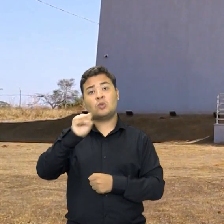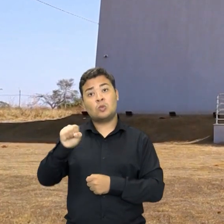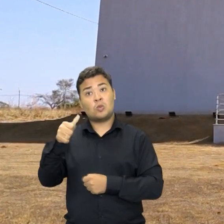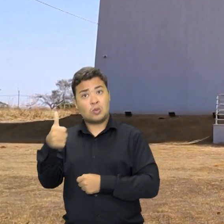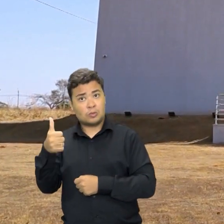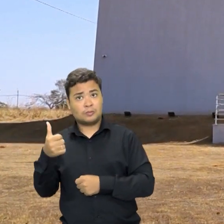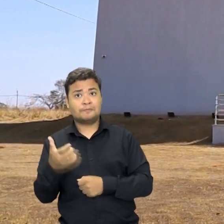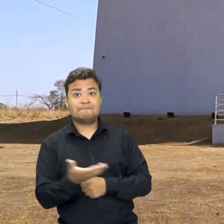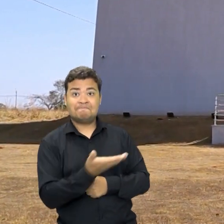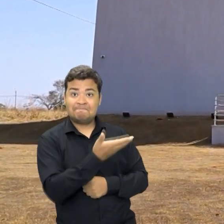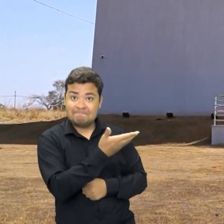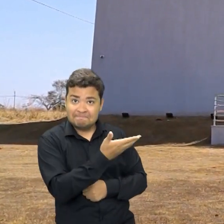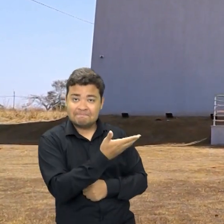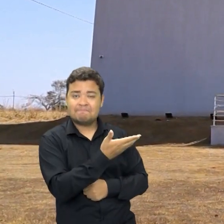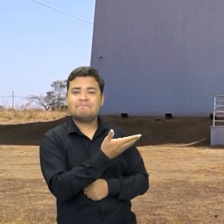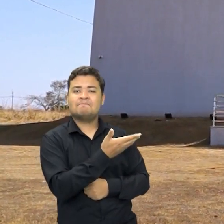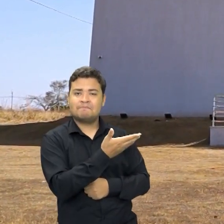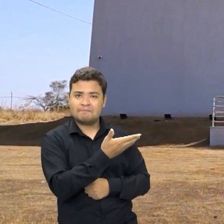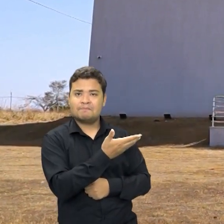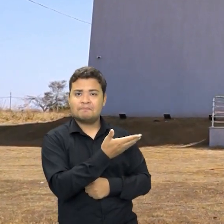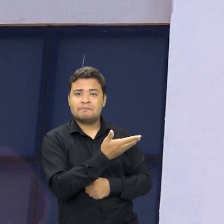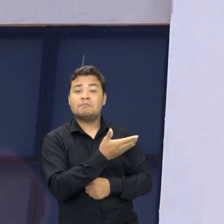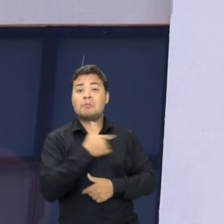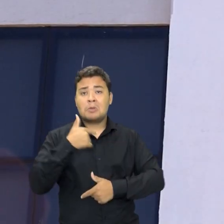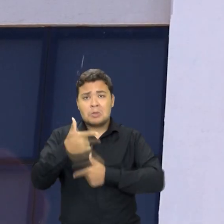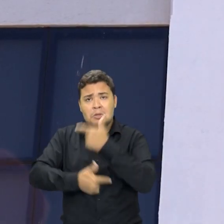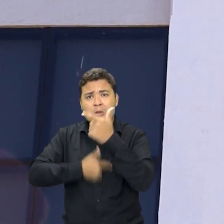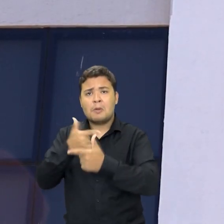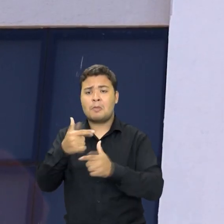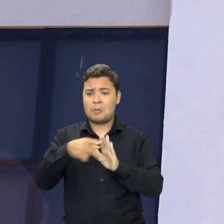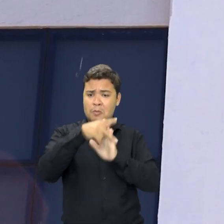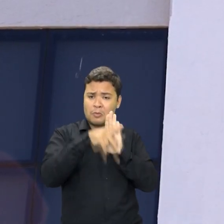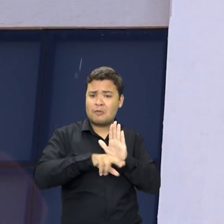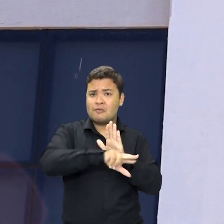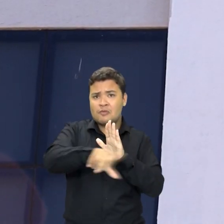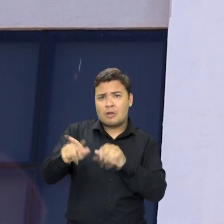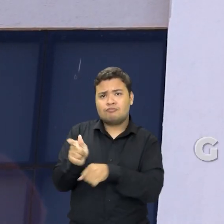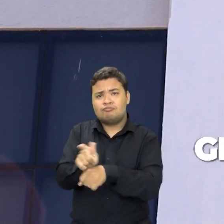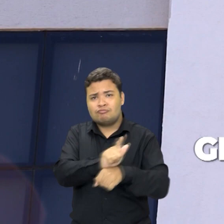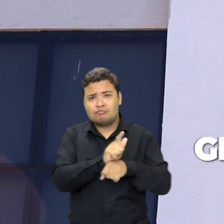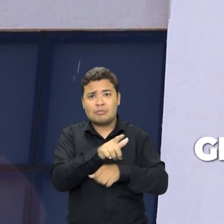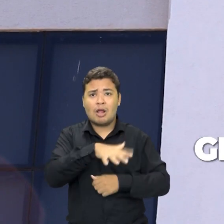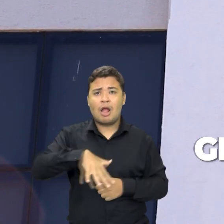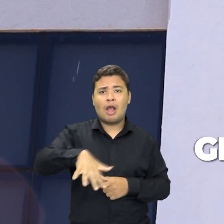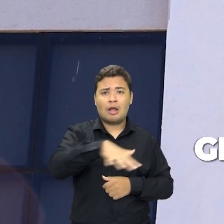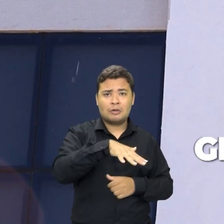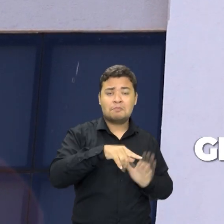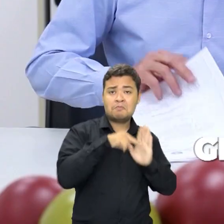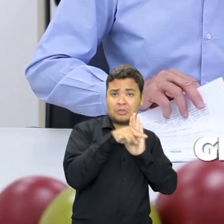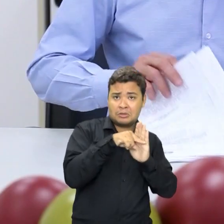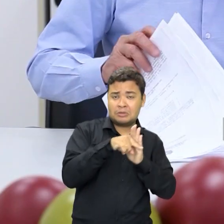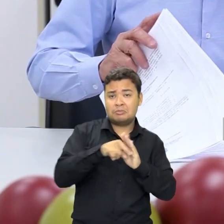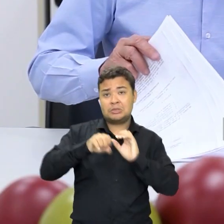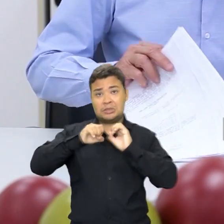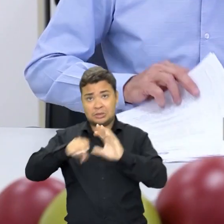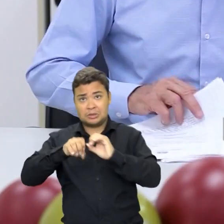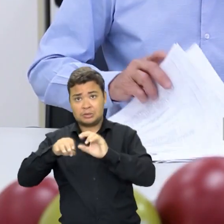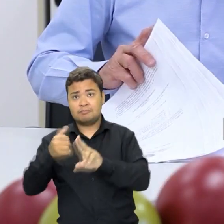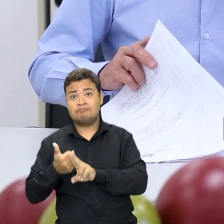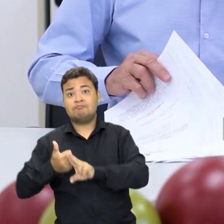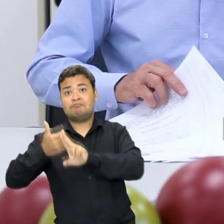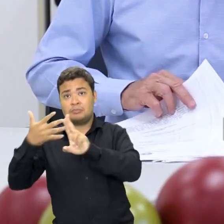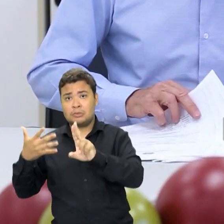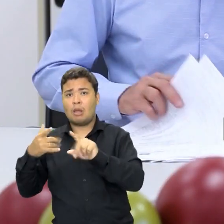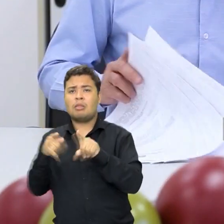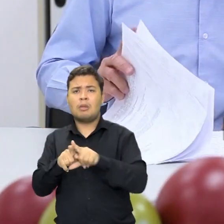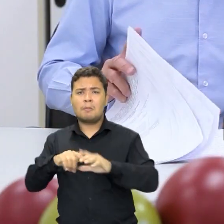Desde 1981, a Fundação de Apoio à Pesquisa, a FUNAP, trabalha com a gestão de projetos de pesquisa,